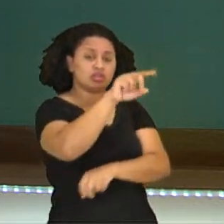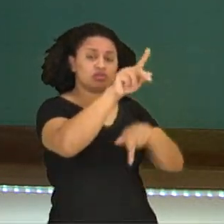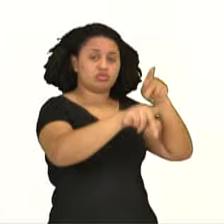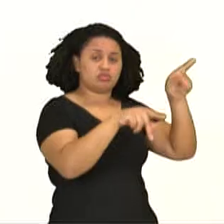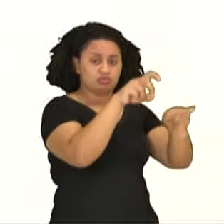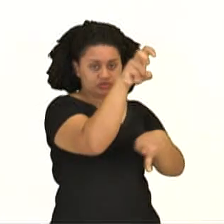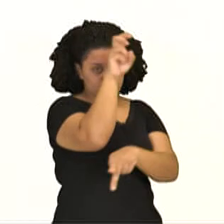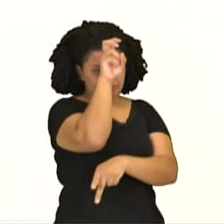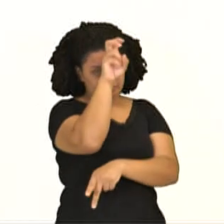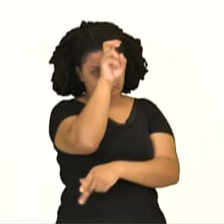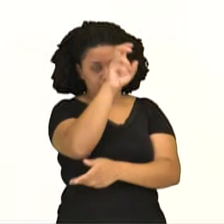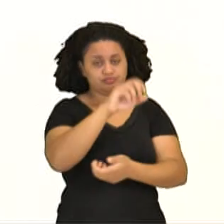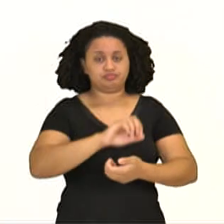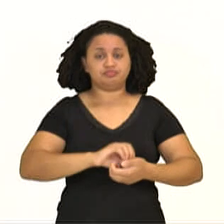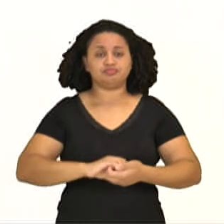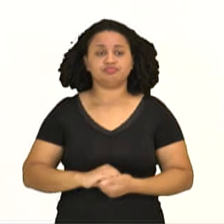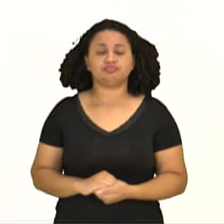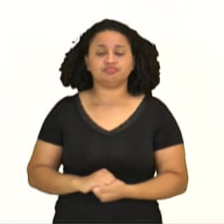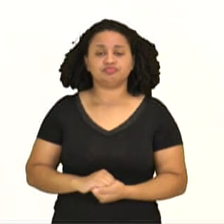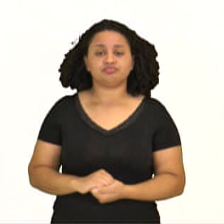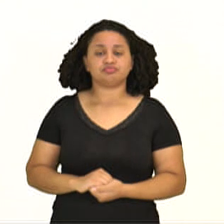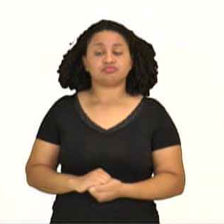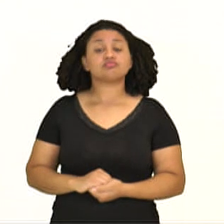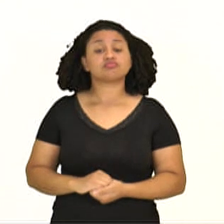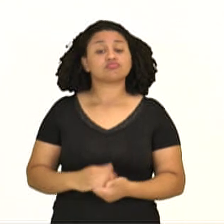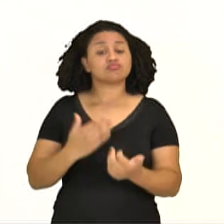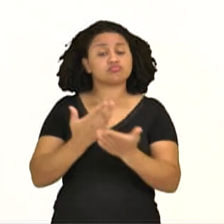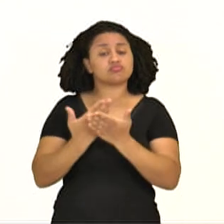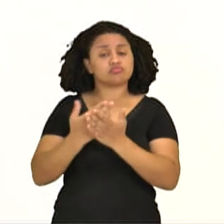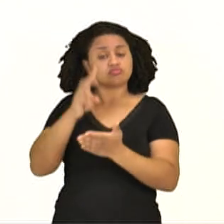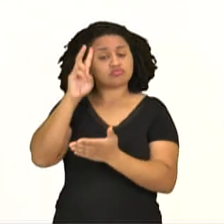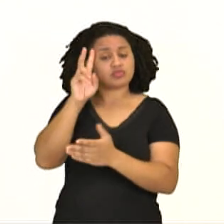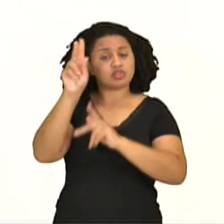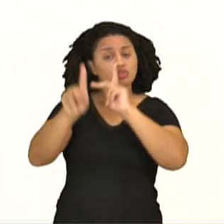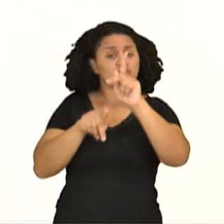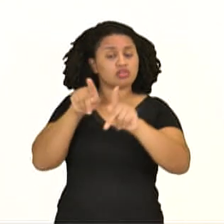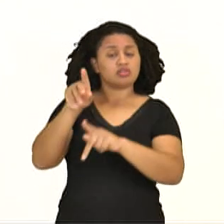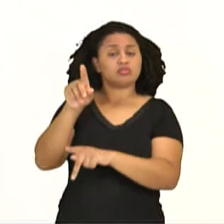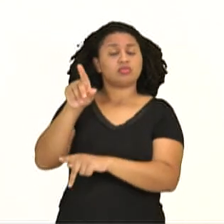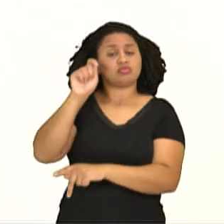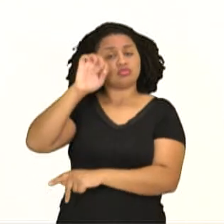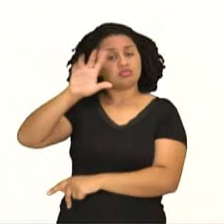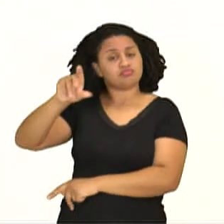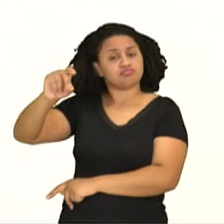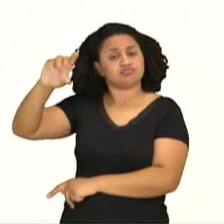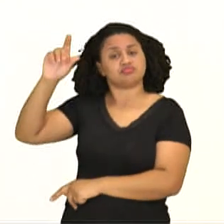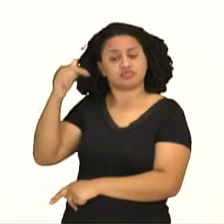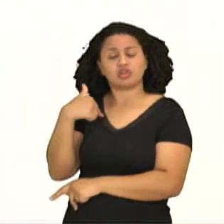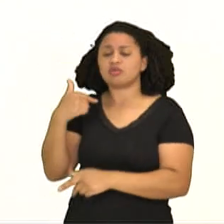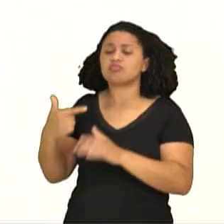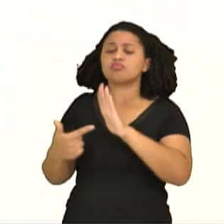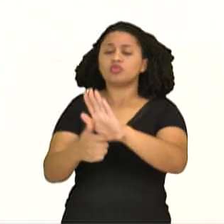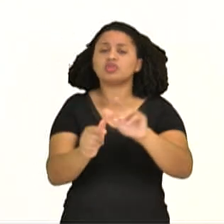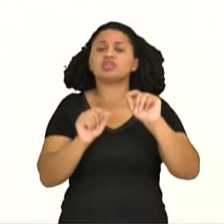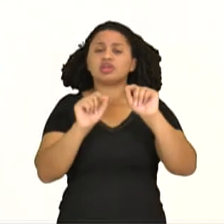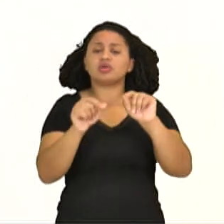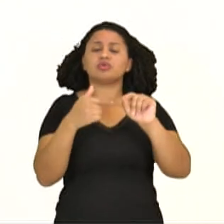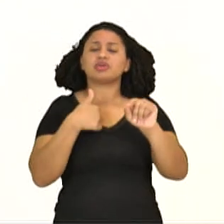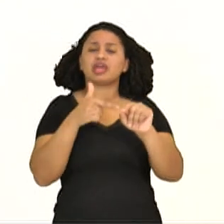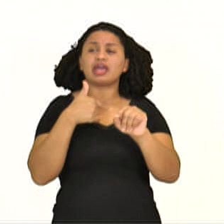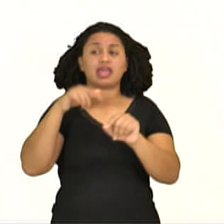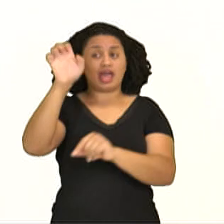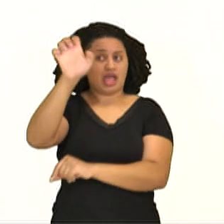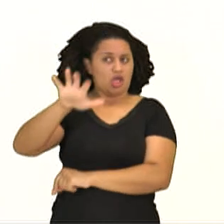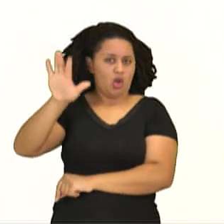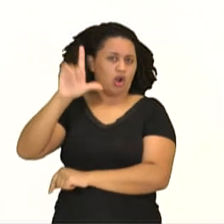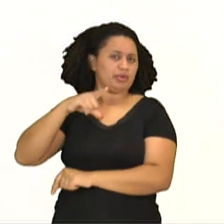ainda, ok? Estudar a história dos povos africanos da antiguidade é trazer a discussão da falsa ideia da supremacia europeia